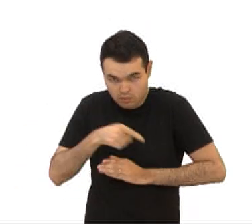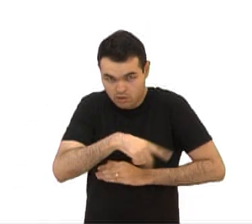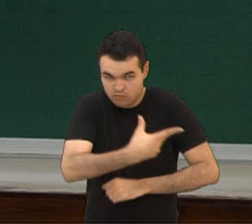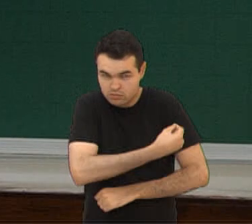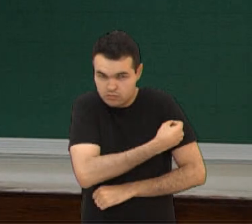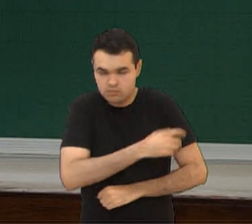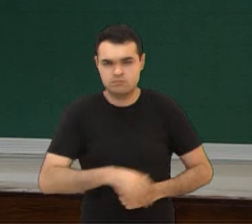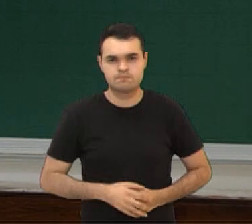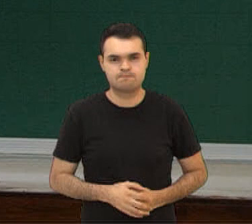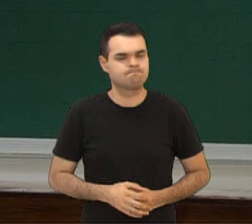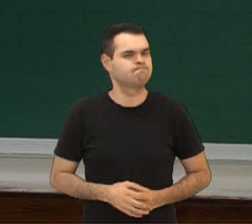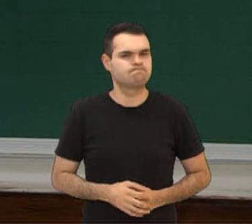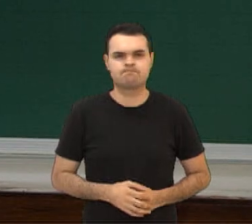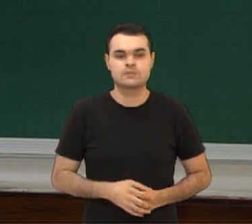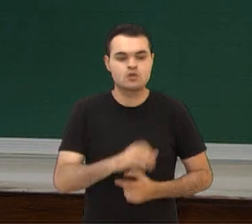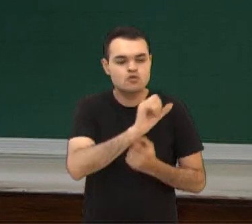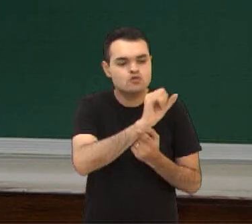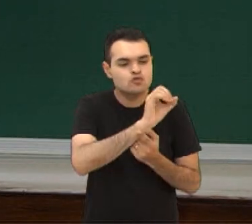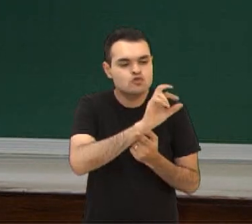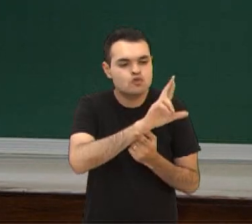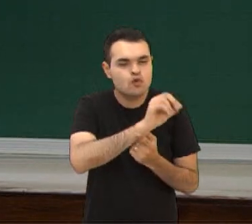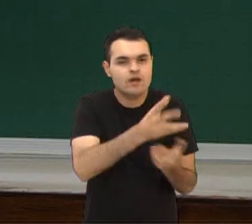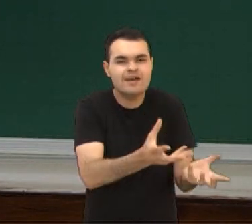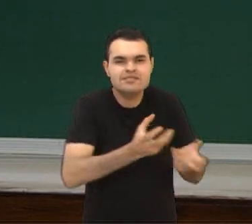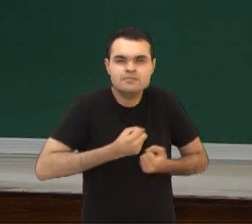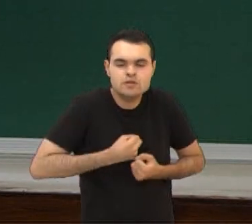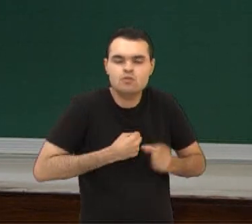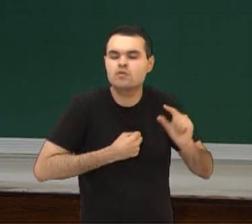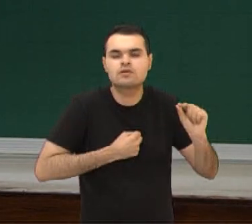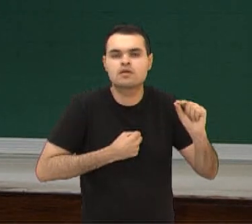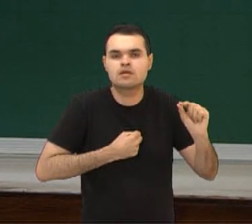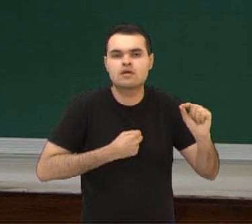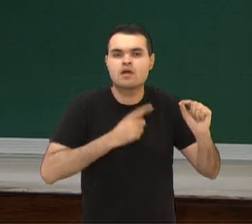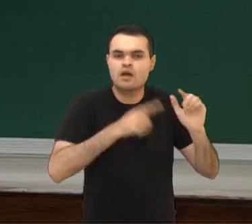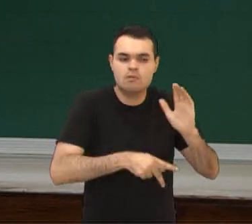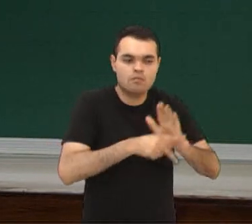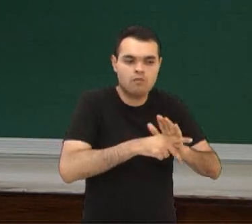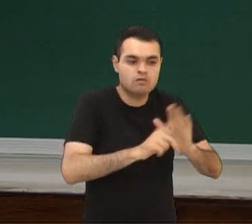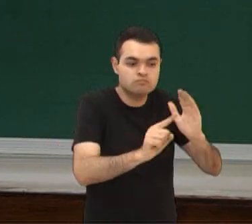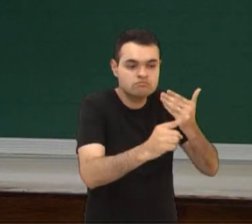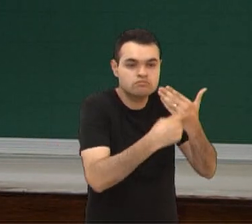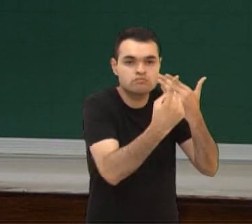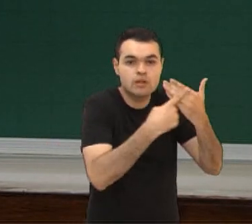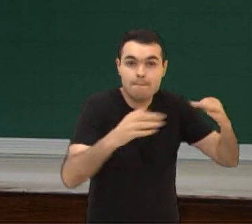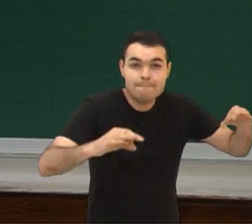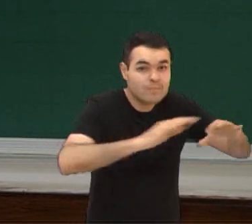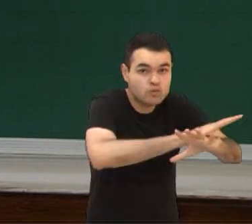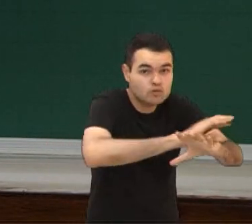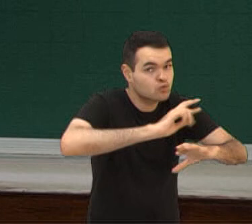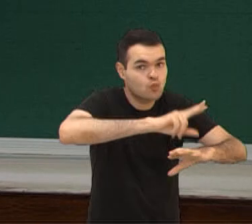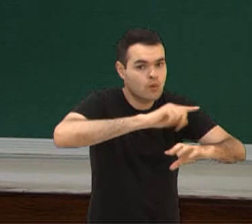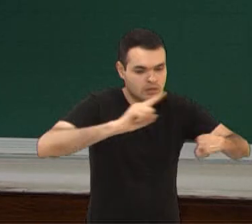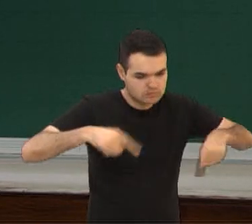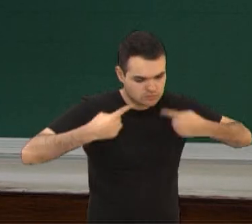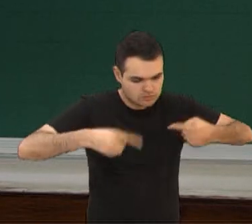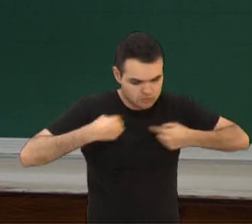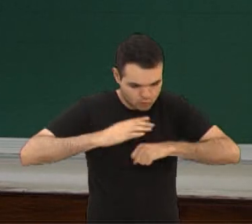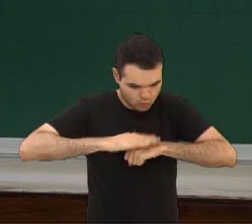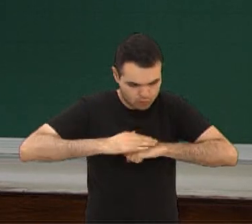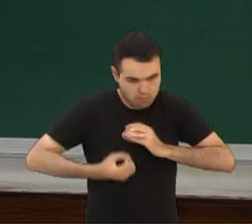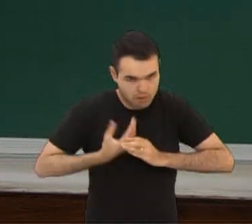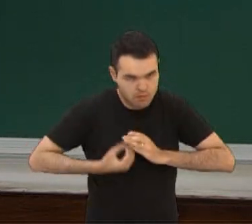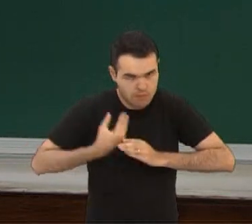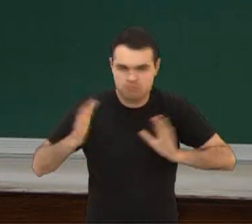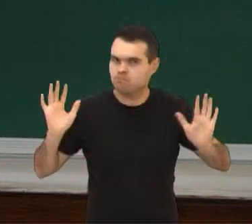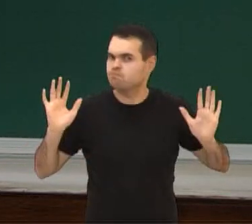injetado. Gente, lembrar que soro, o que você está recebendo? Você está recebendo o anticorpo pronto. Então, ele não vai induzir o seu corpo a